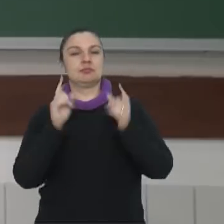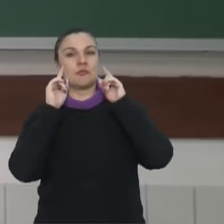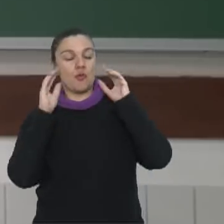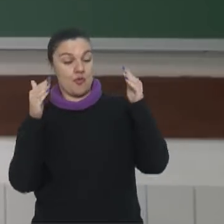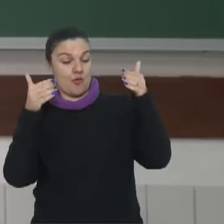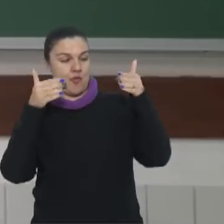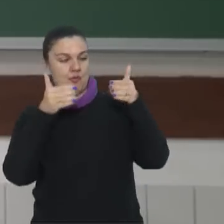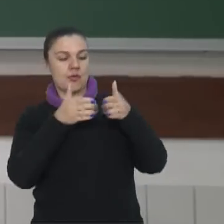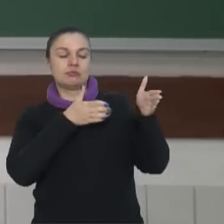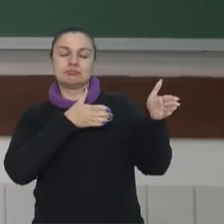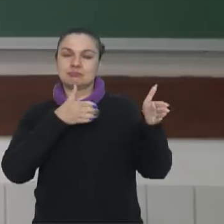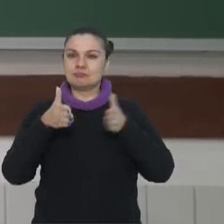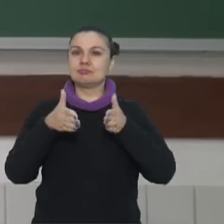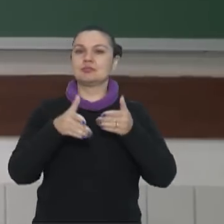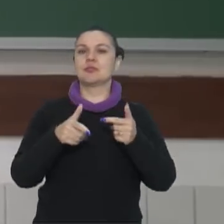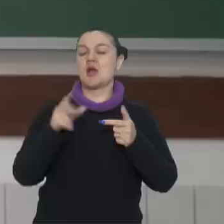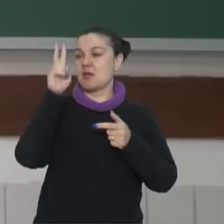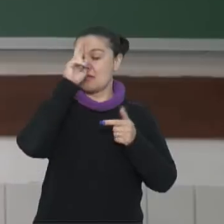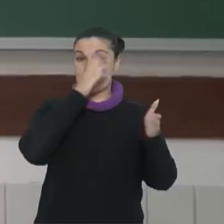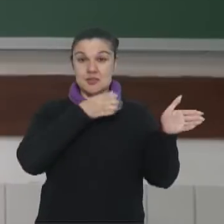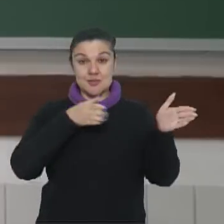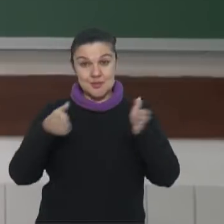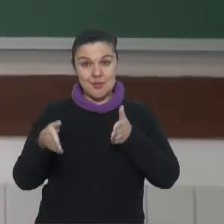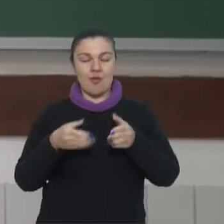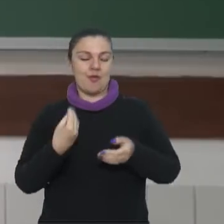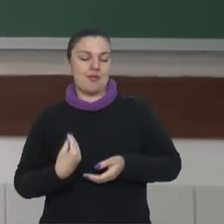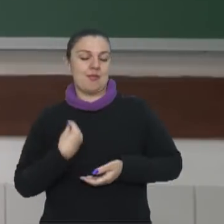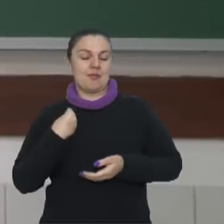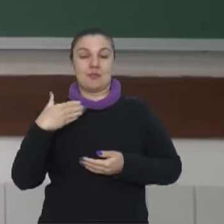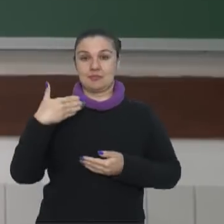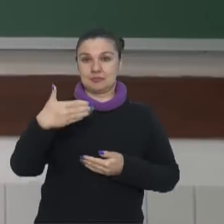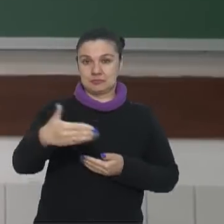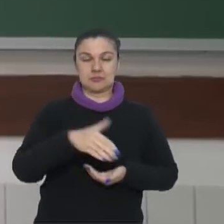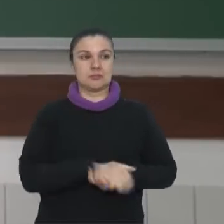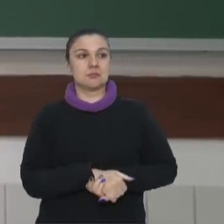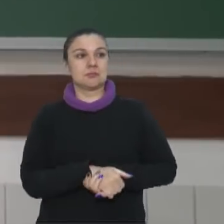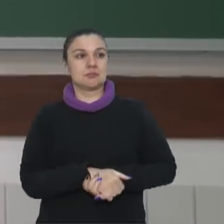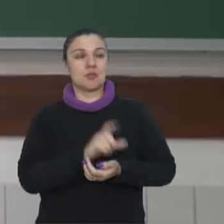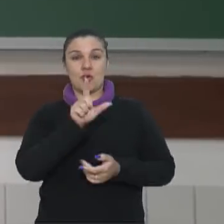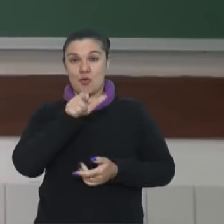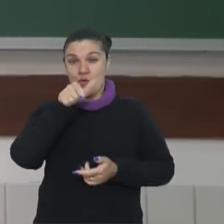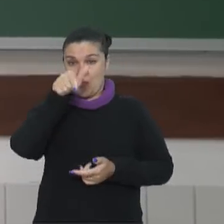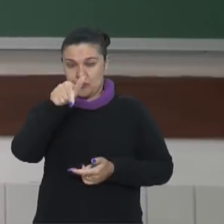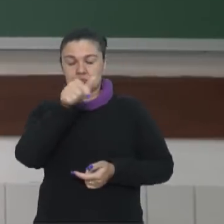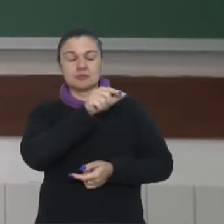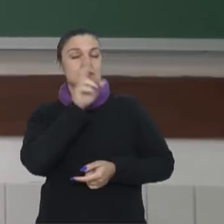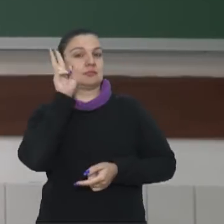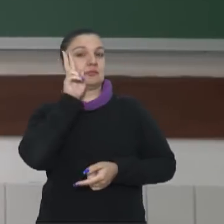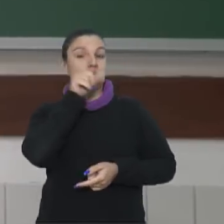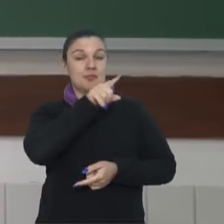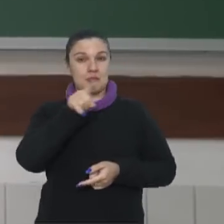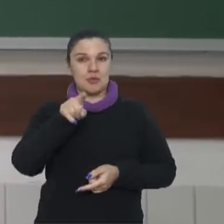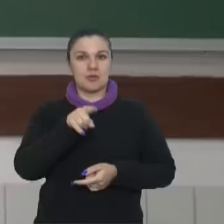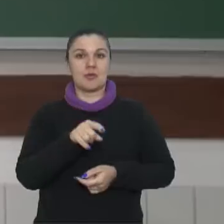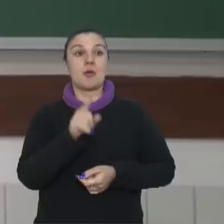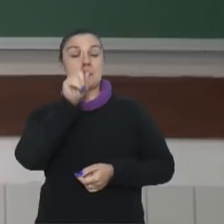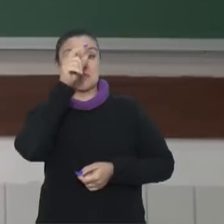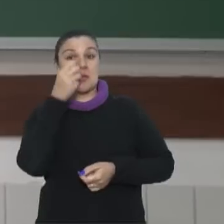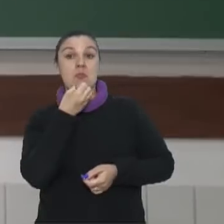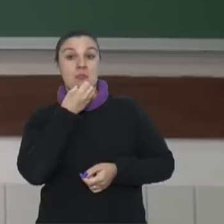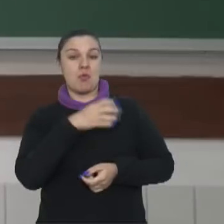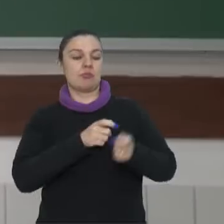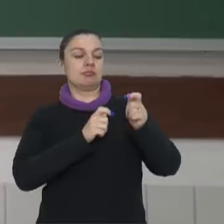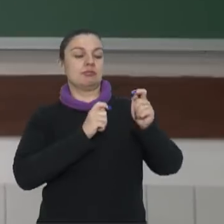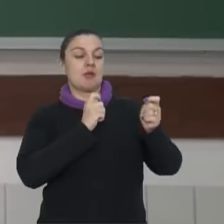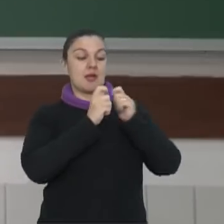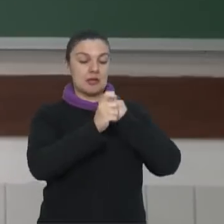na produção dele, na história dele, de vida, etc. Uma outra questão que eu quero lembrar é que, para ser um bom